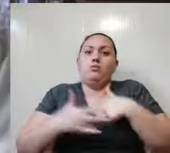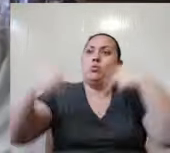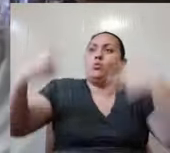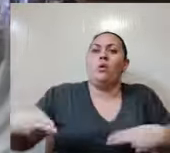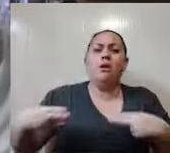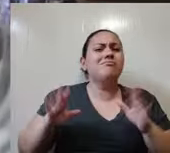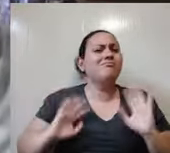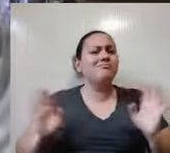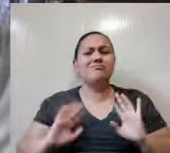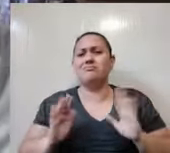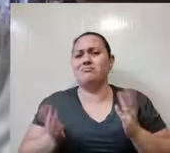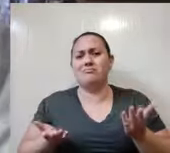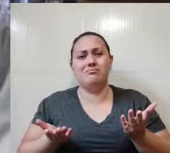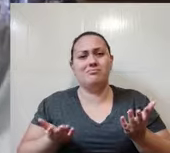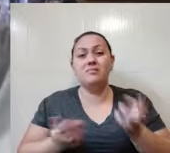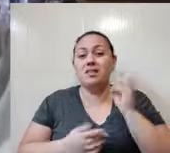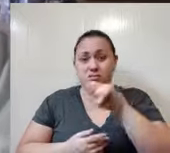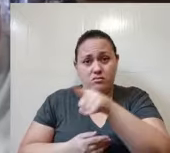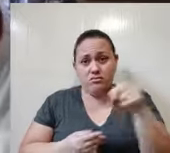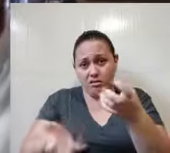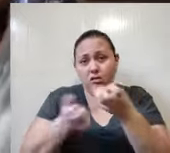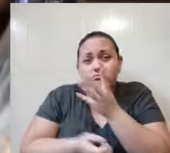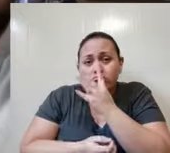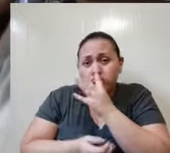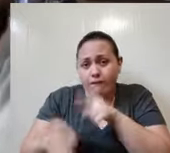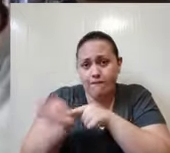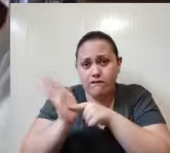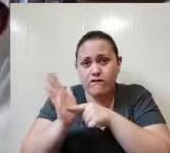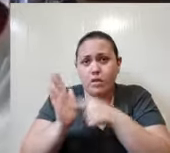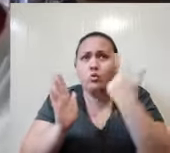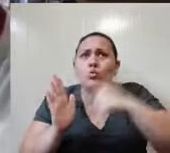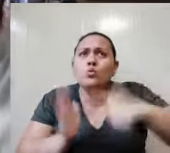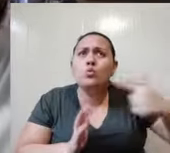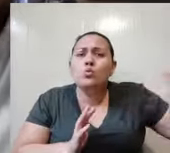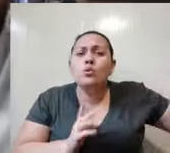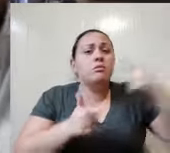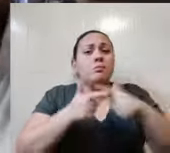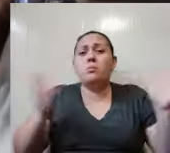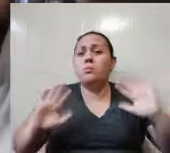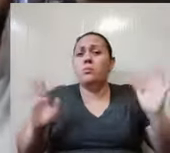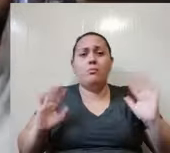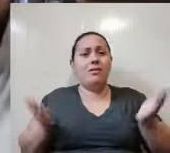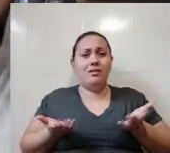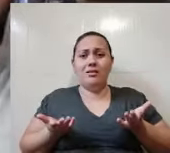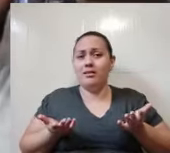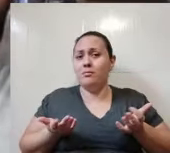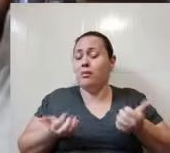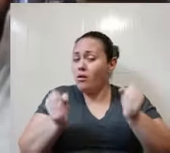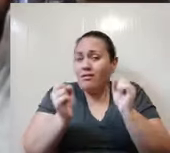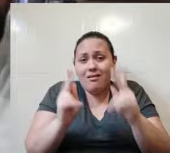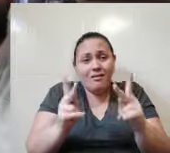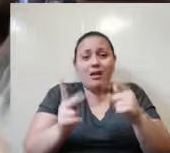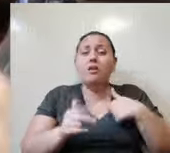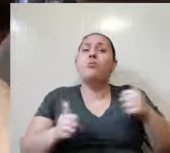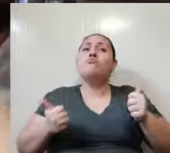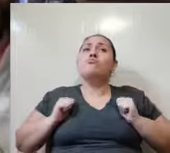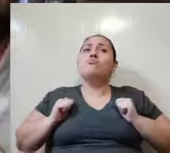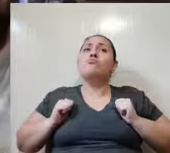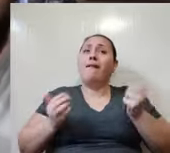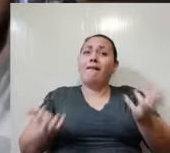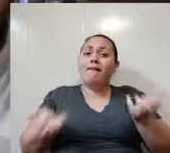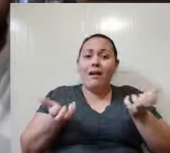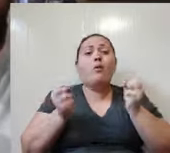vocês quererem assistir, maratonar a série Netflix. Tá tudo bem não querer fazer nada às vezes também. Porque isso